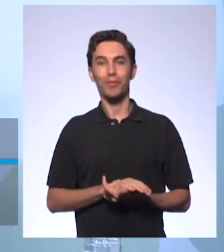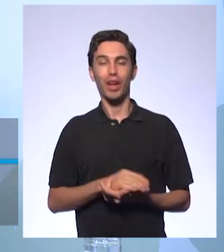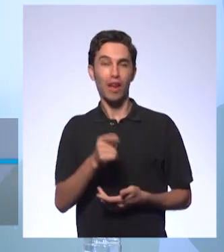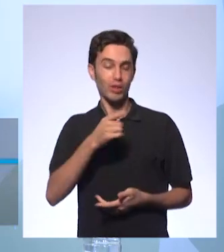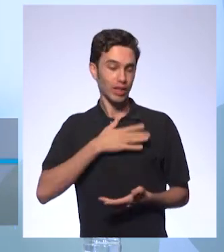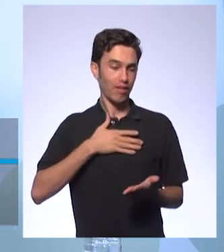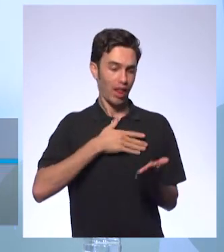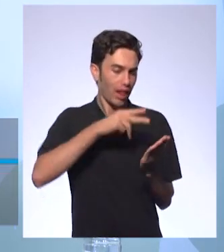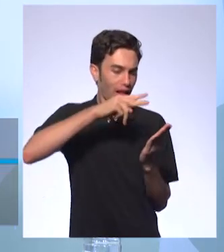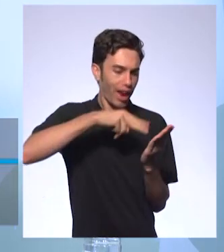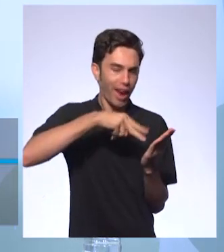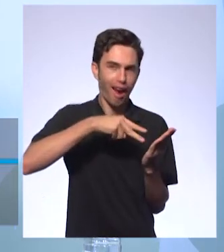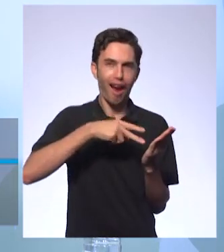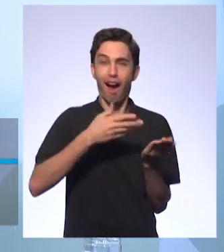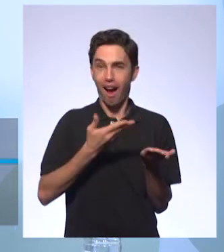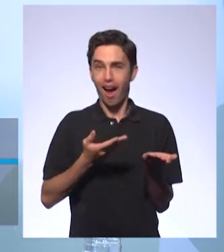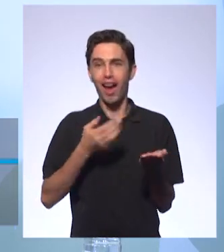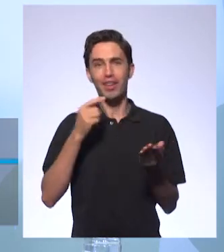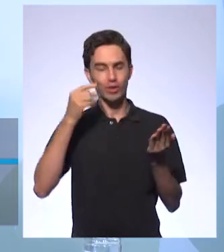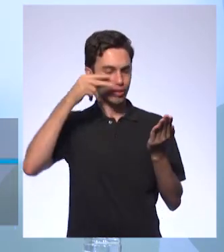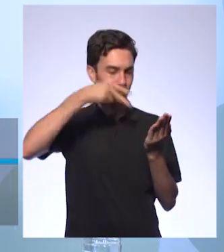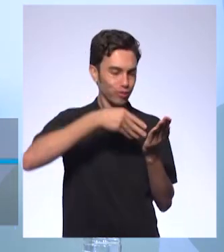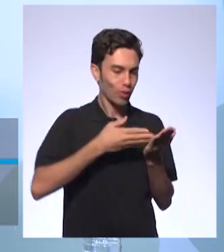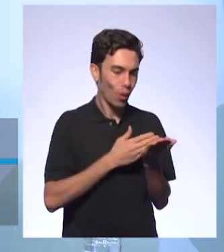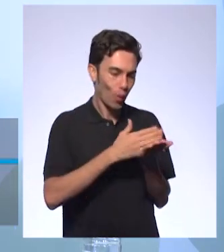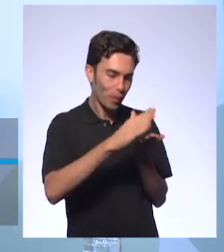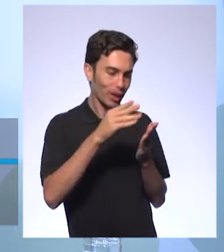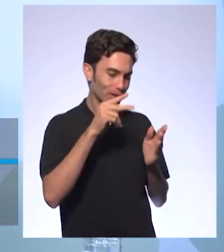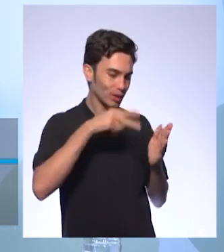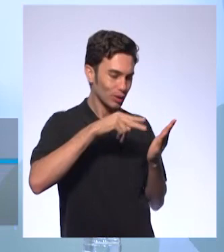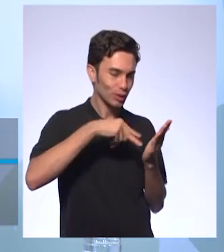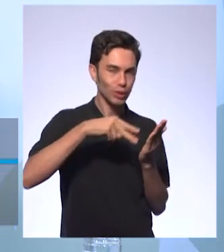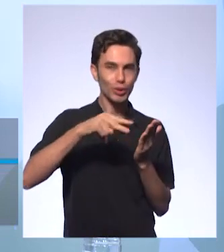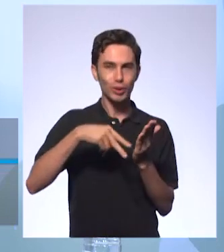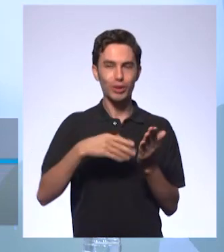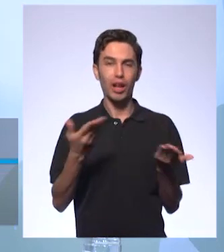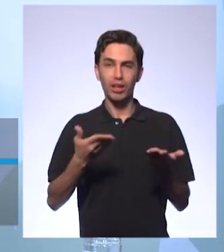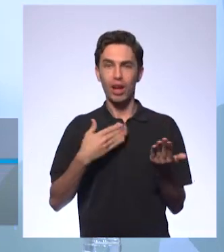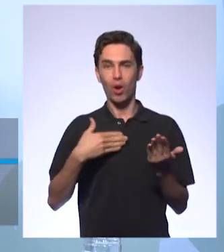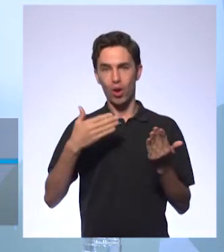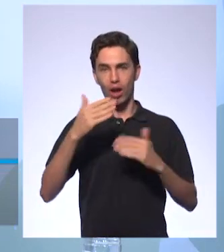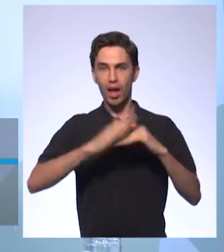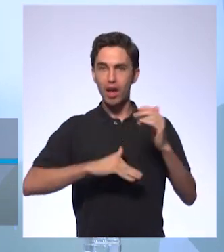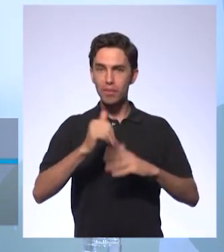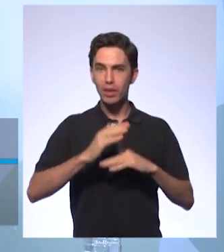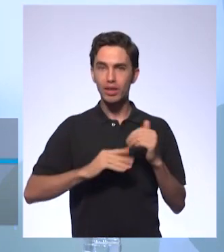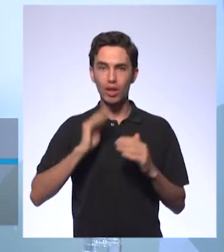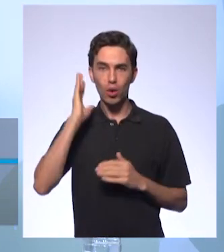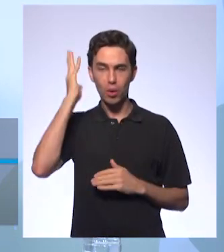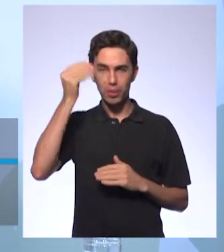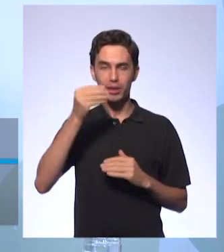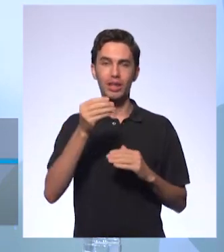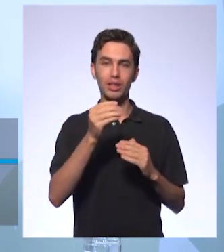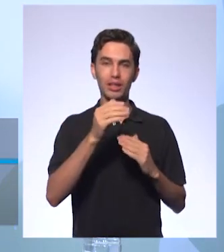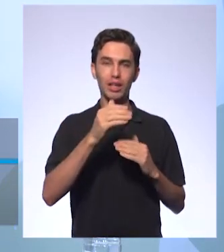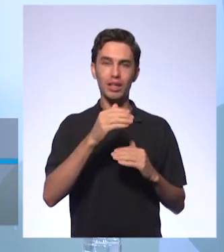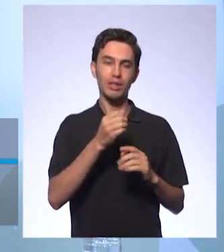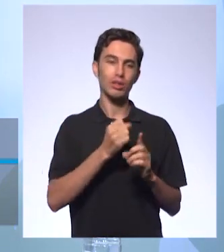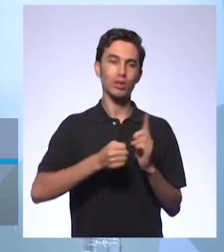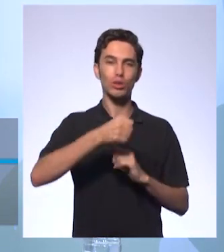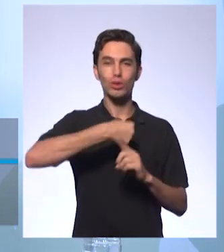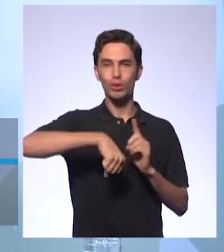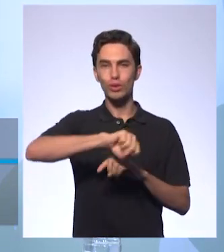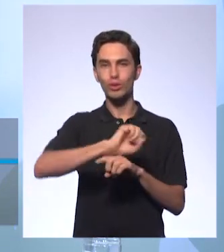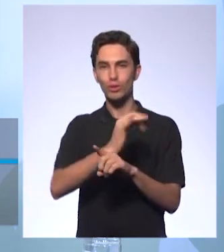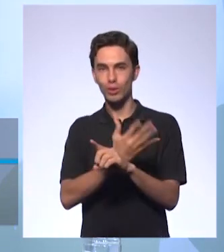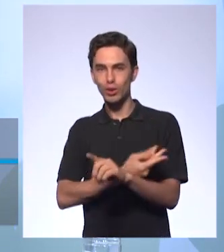você gosta, aí você entra no mundo da leitura. Então, até aqui, trabalhei competências socioemocionais, que está, assim, no caderno do professor, apesar de não